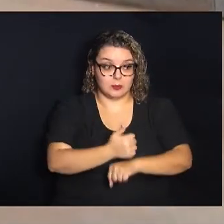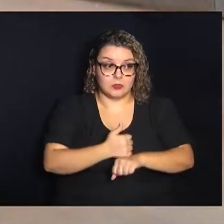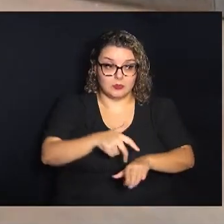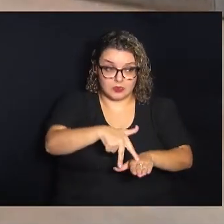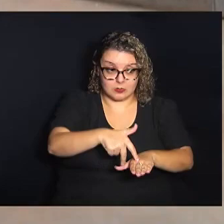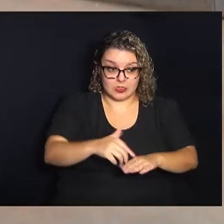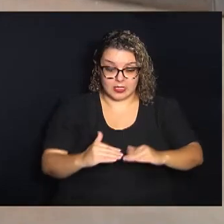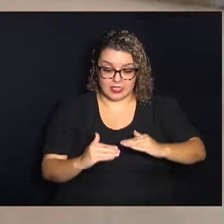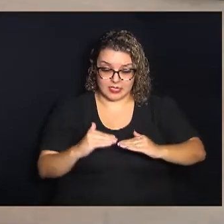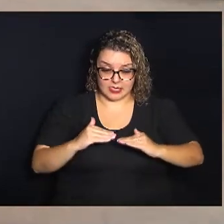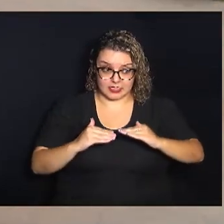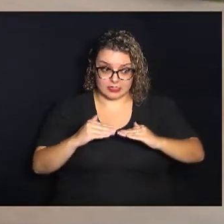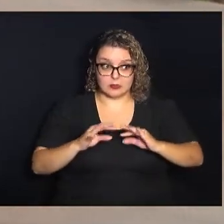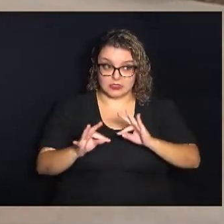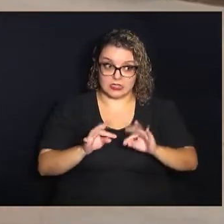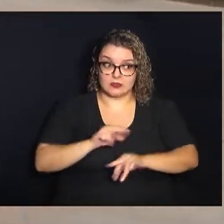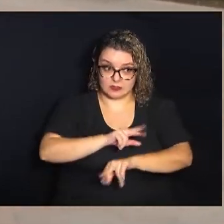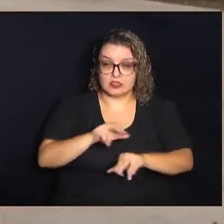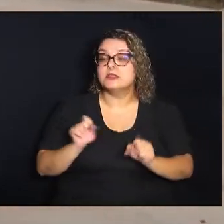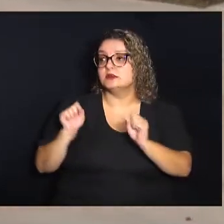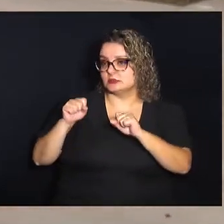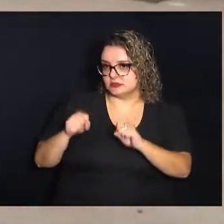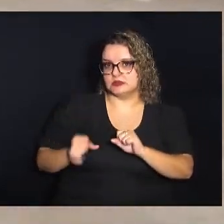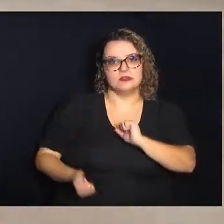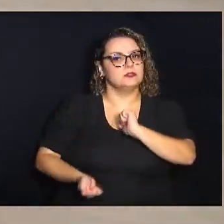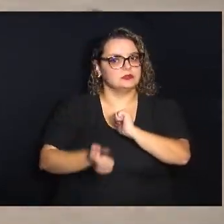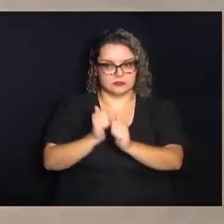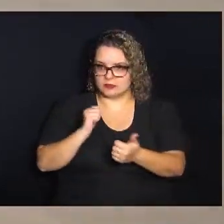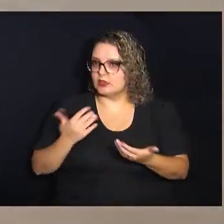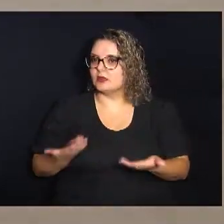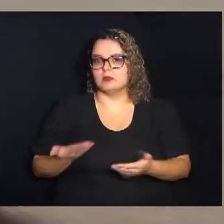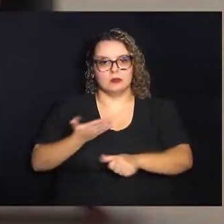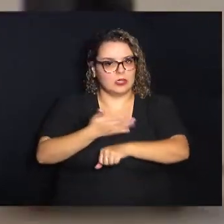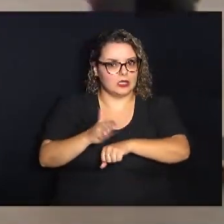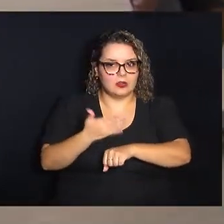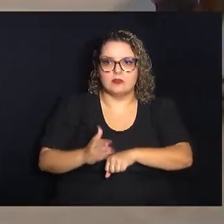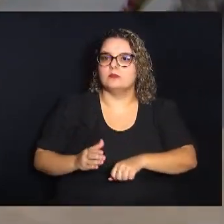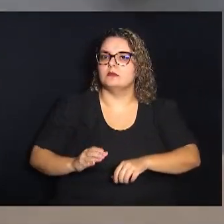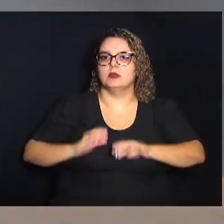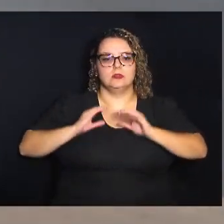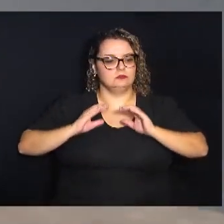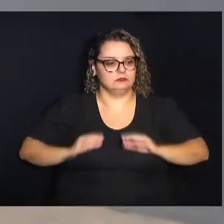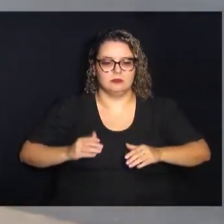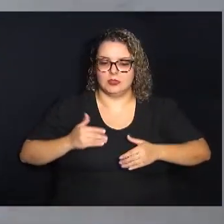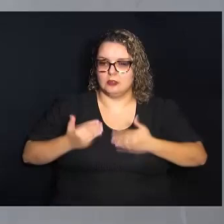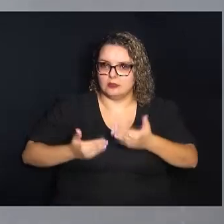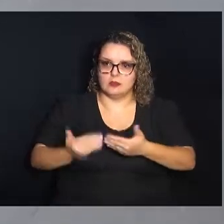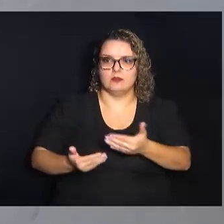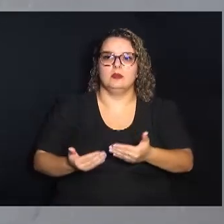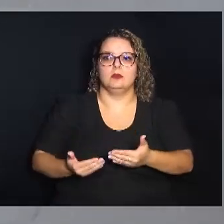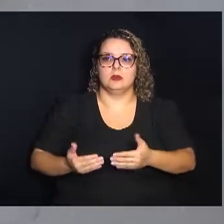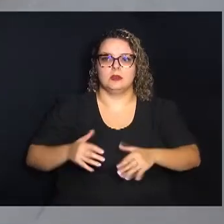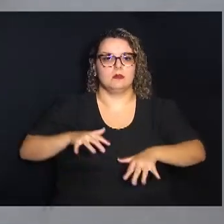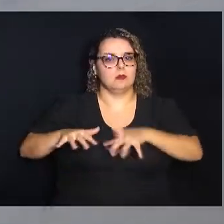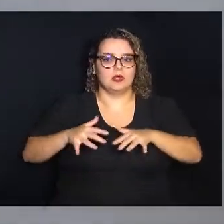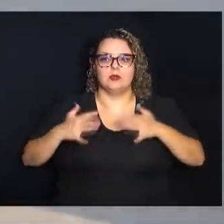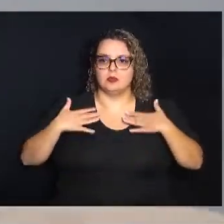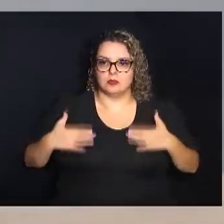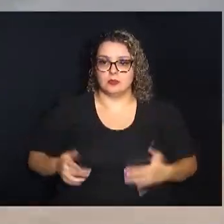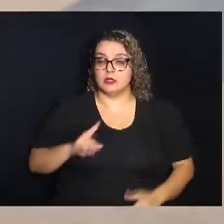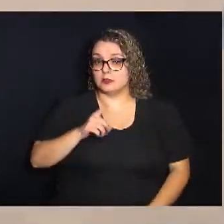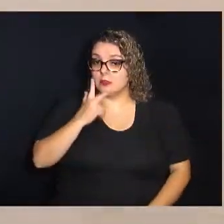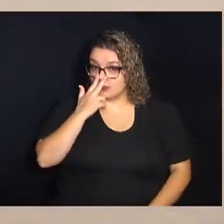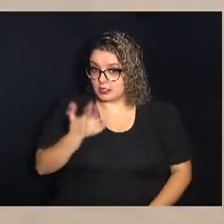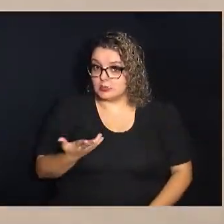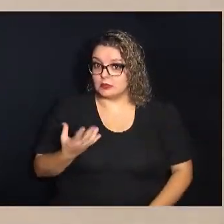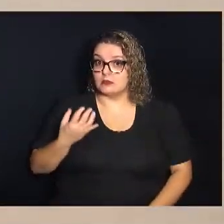muita técnica, né, André? Exato. Esporte, né? Prática, disciplina, porque mexe muito com o corpo. Não parece, se você